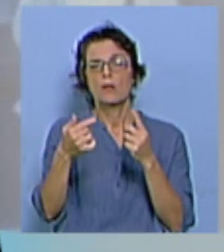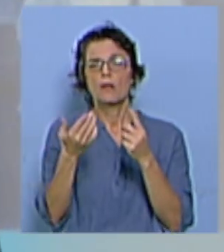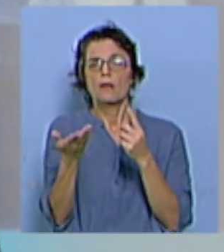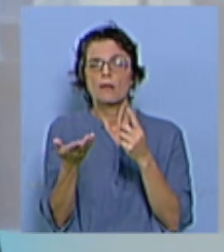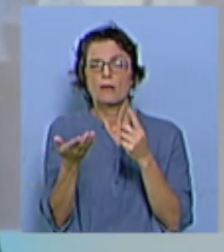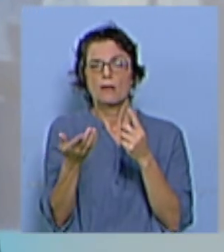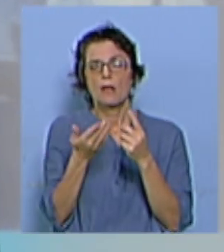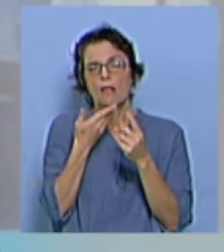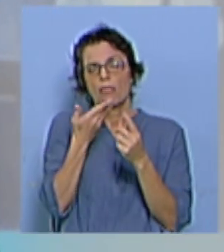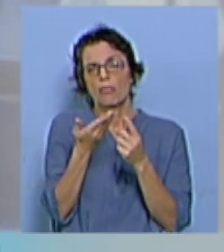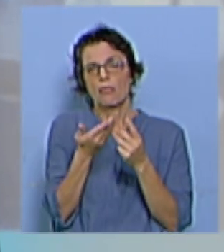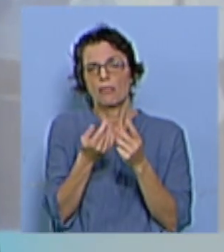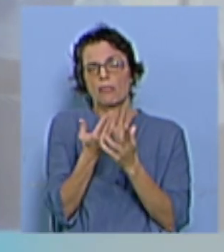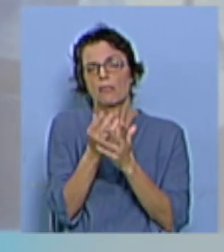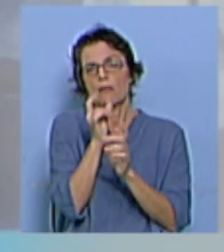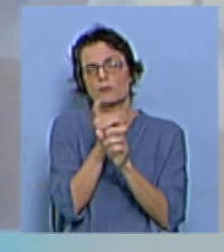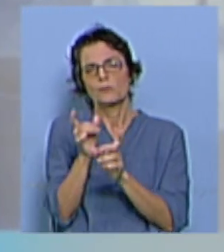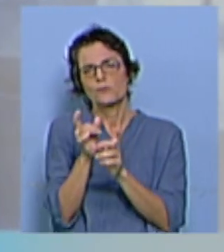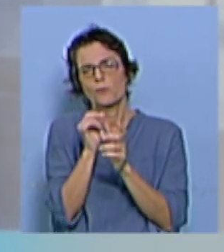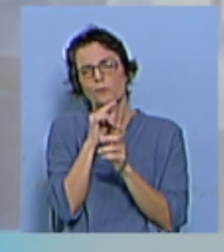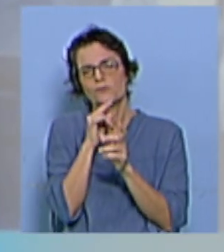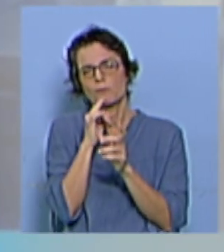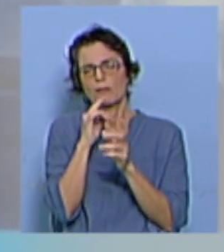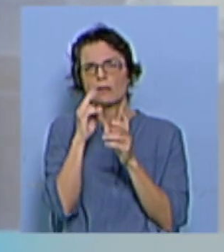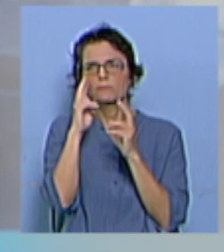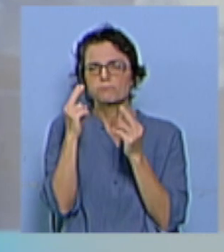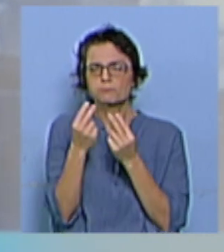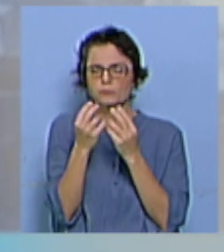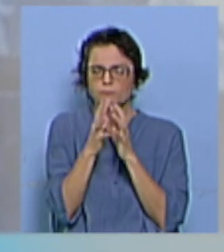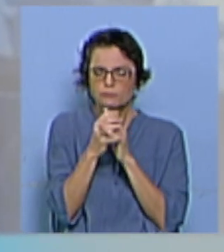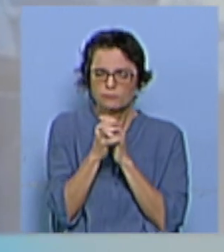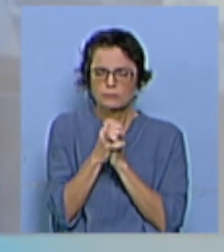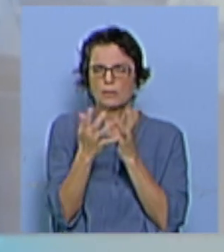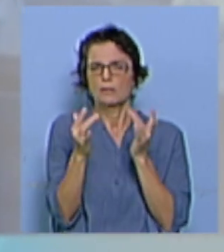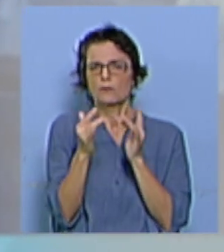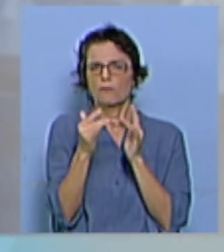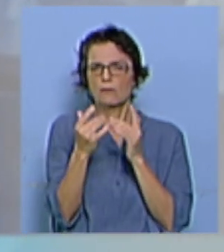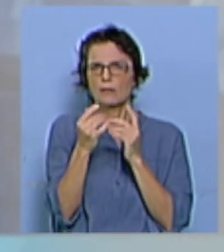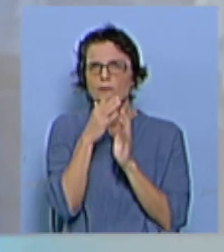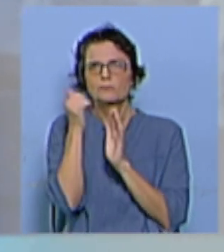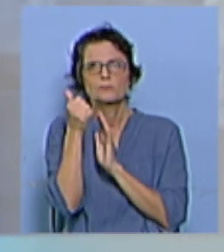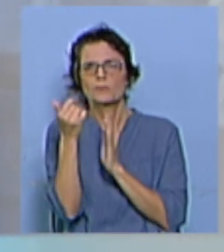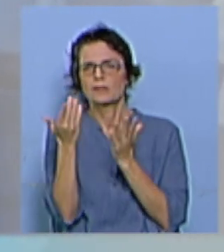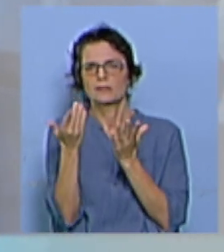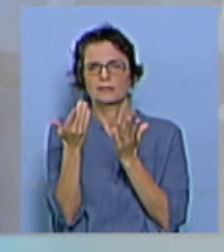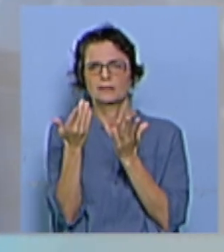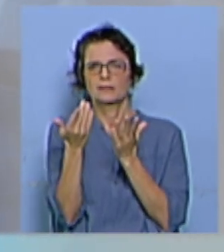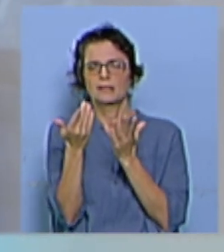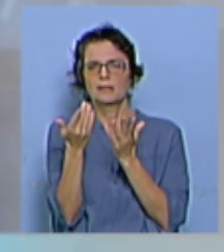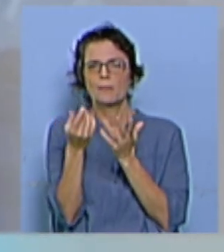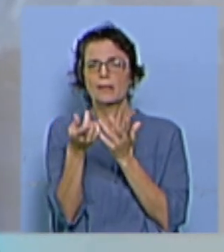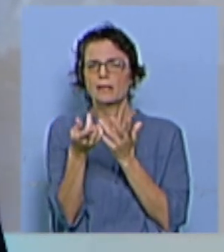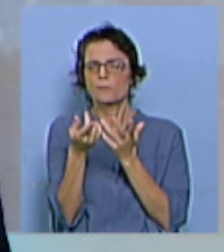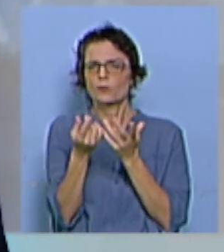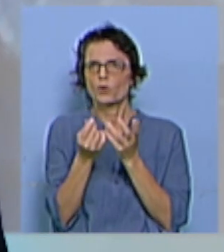num pequeno momento do seu dia, fazer algum tipo de reflexão ou tomar contacto com a beleza. Portanto, era uma abordagem um